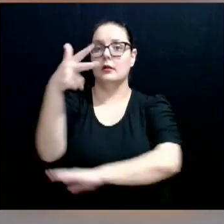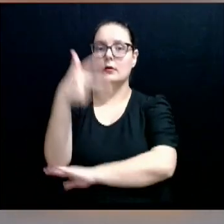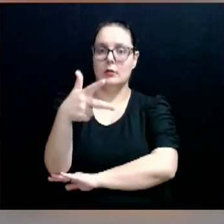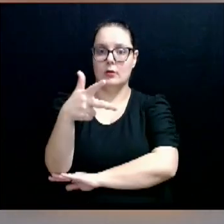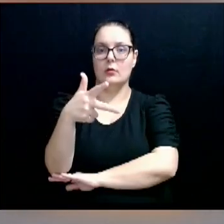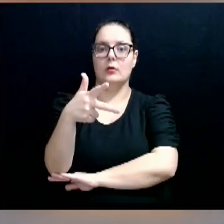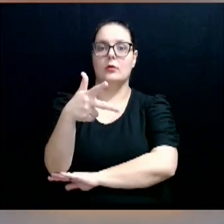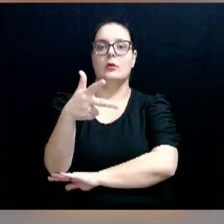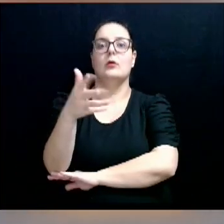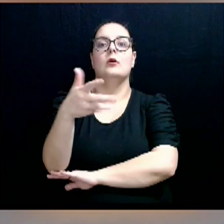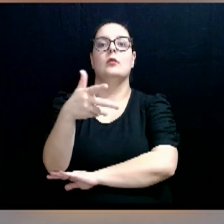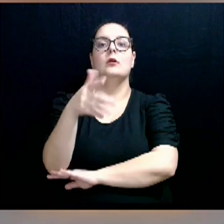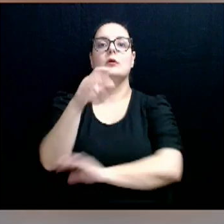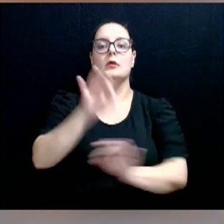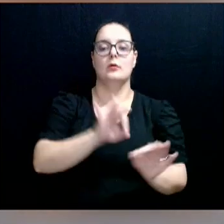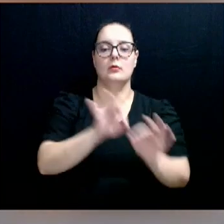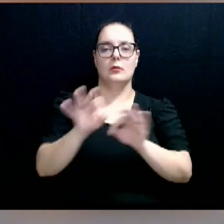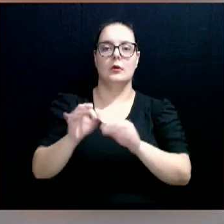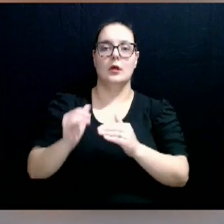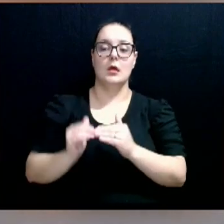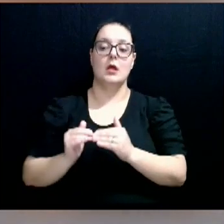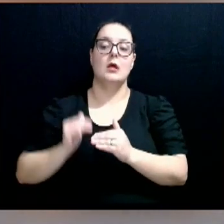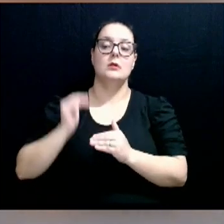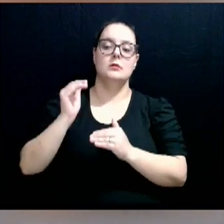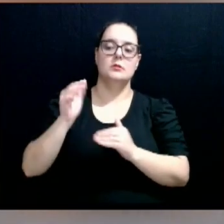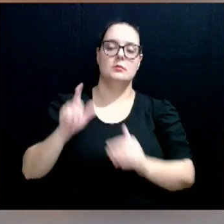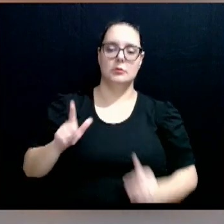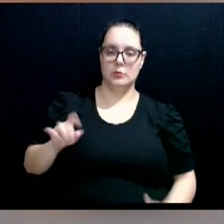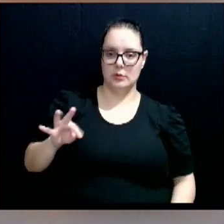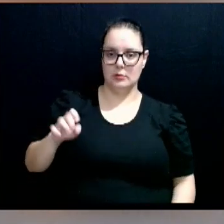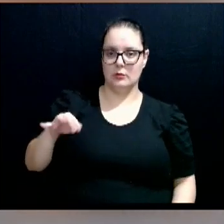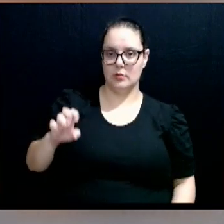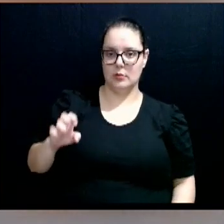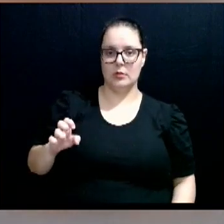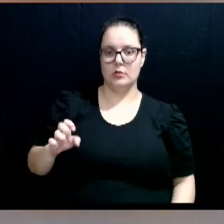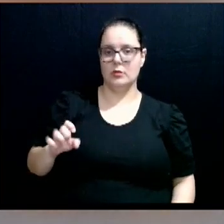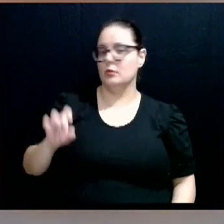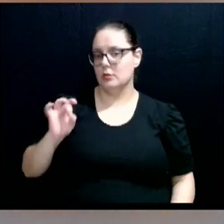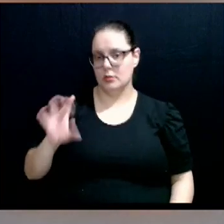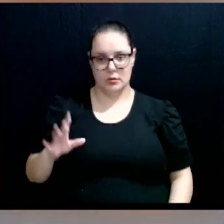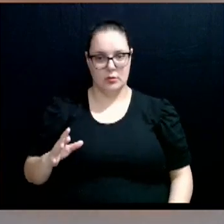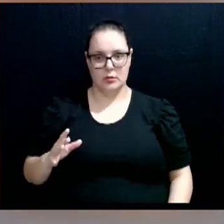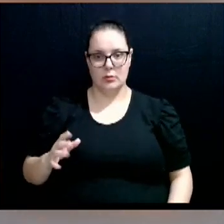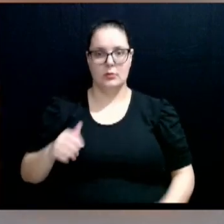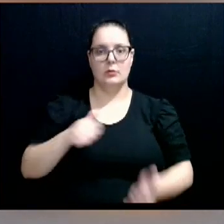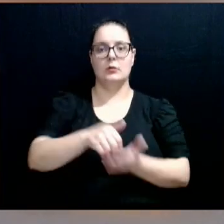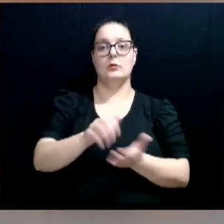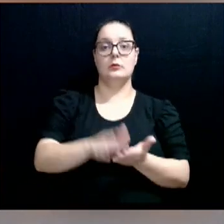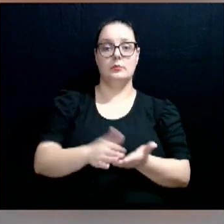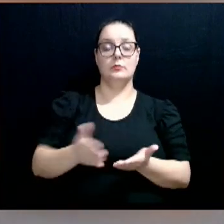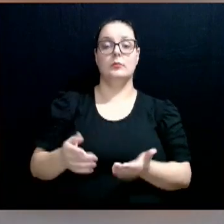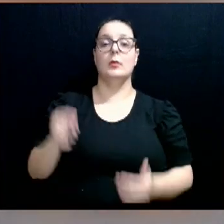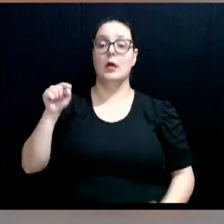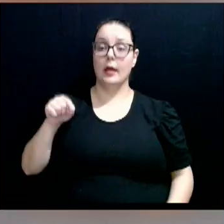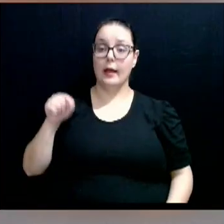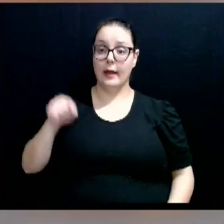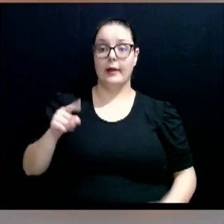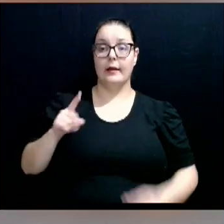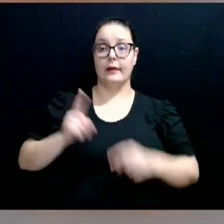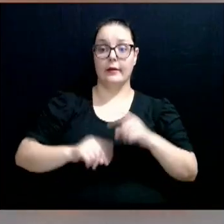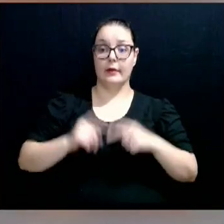monitorar quem passa acima do limite de velocidade, ou seja, só serve para dar multa, que aquele equipamento